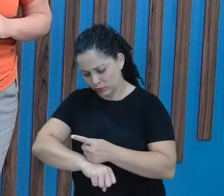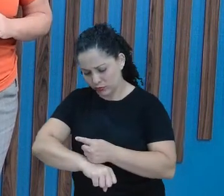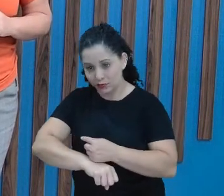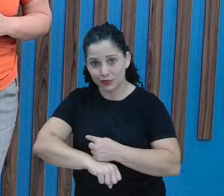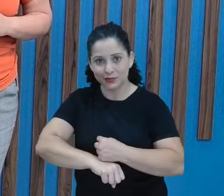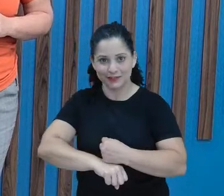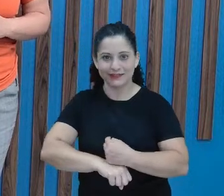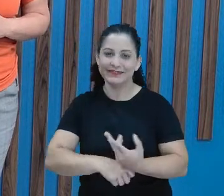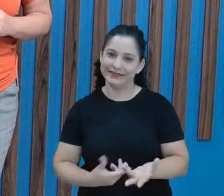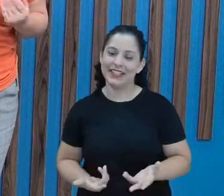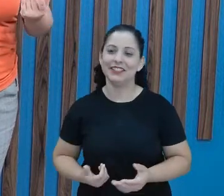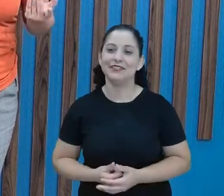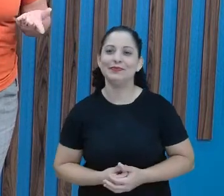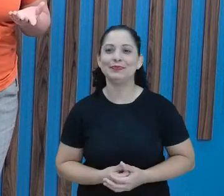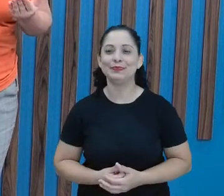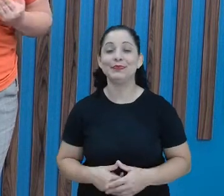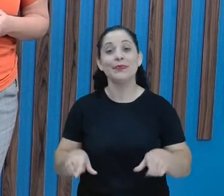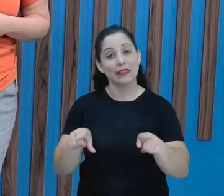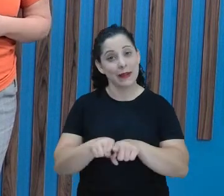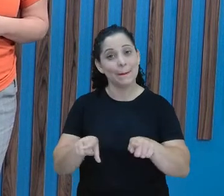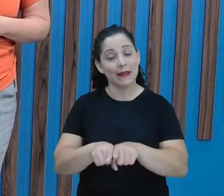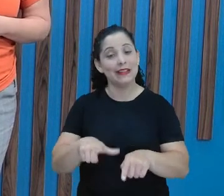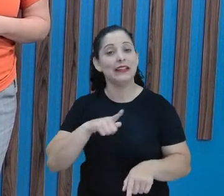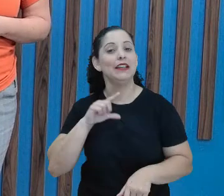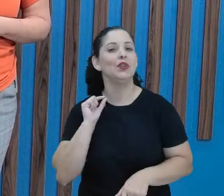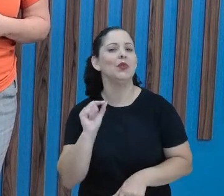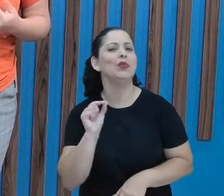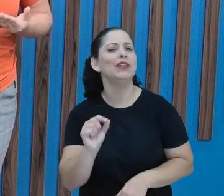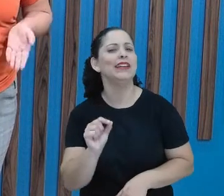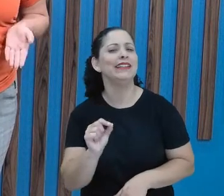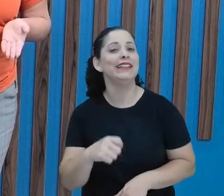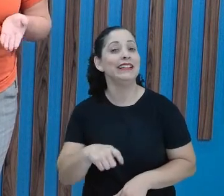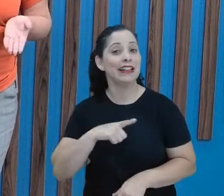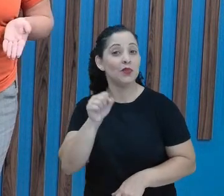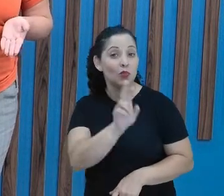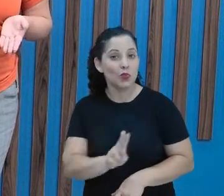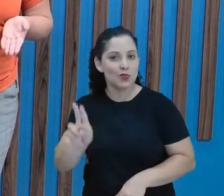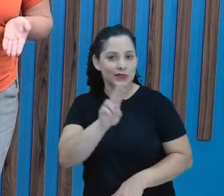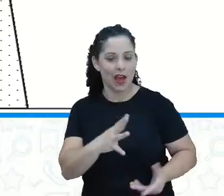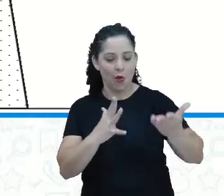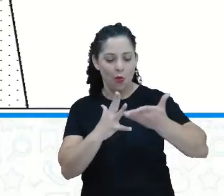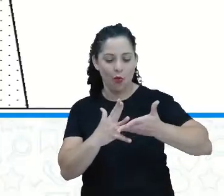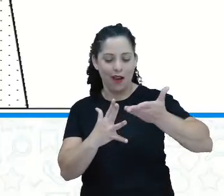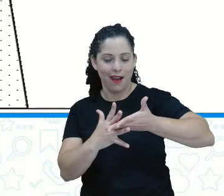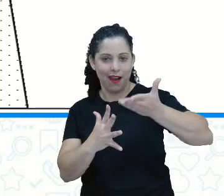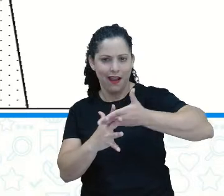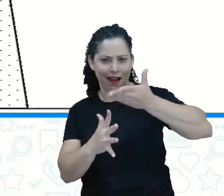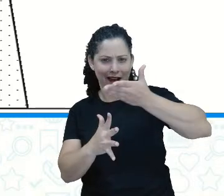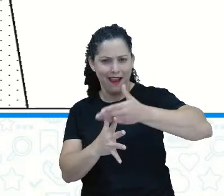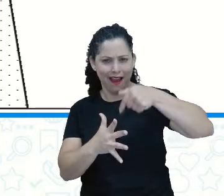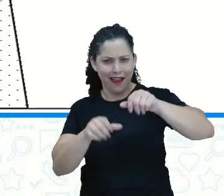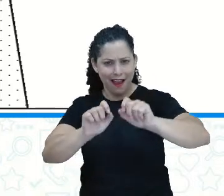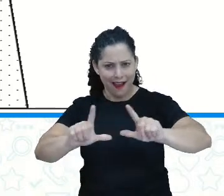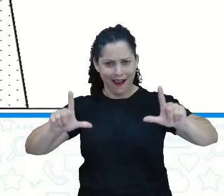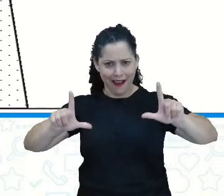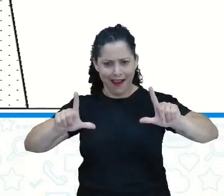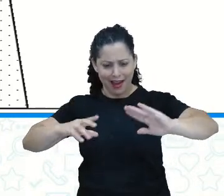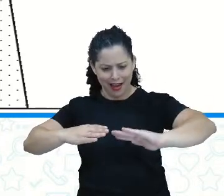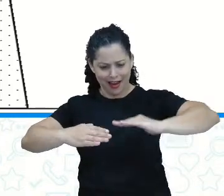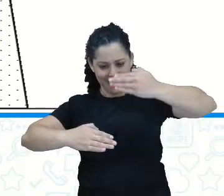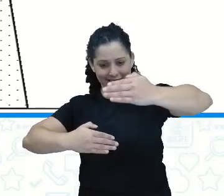horas. E temos aí para contar os dias da semana o calendário. O calendário também está